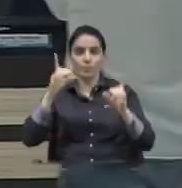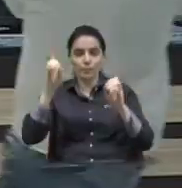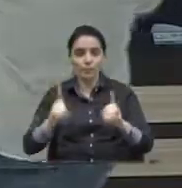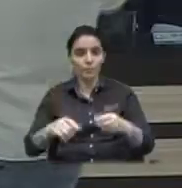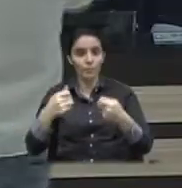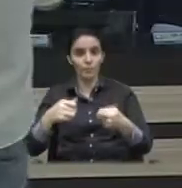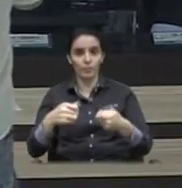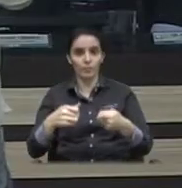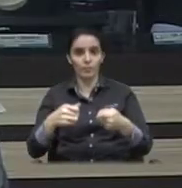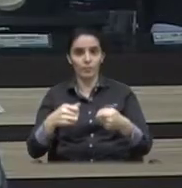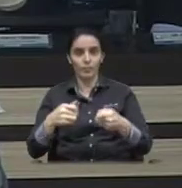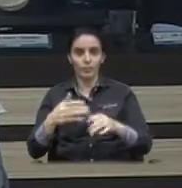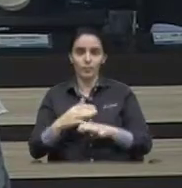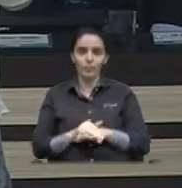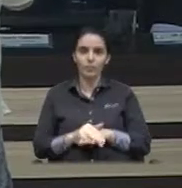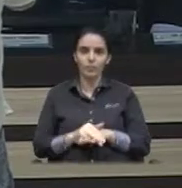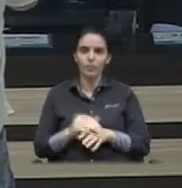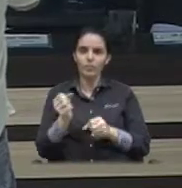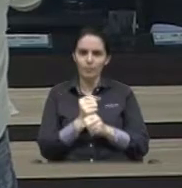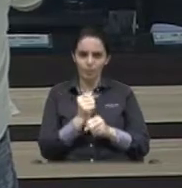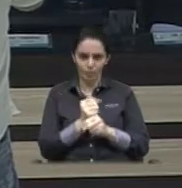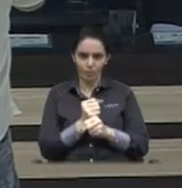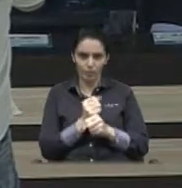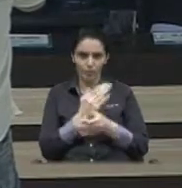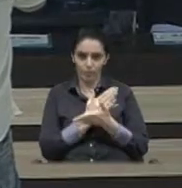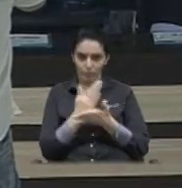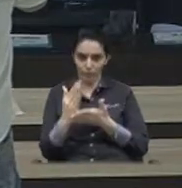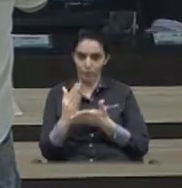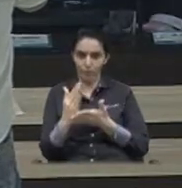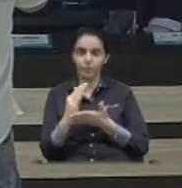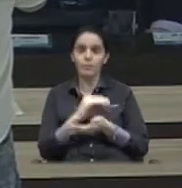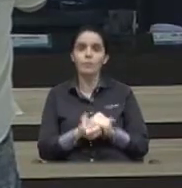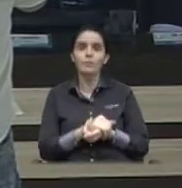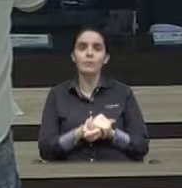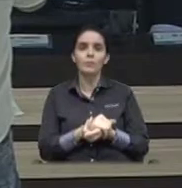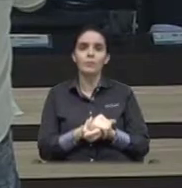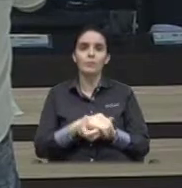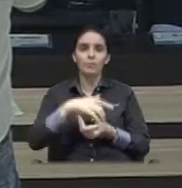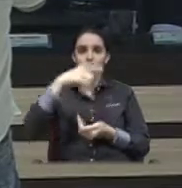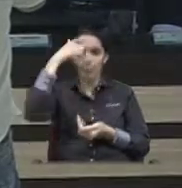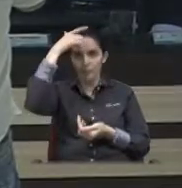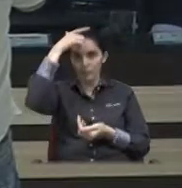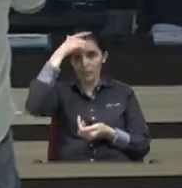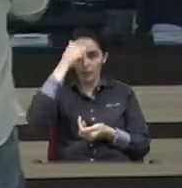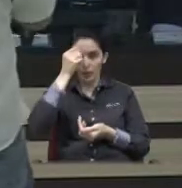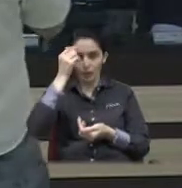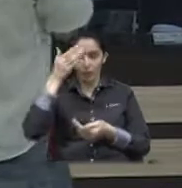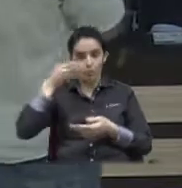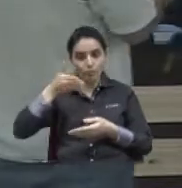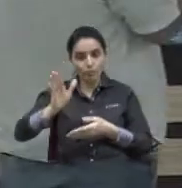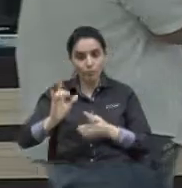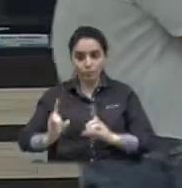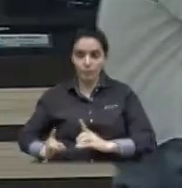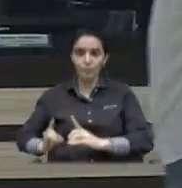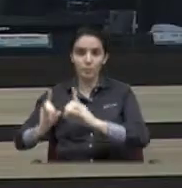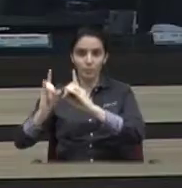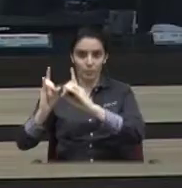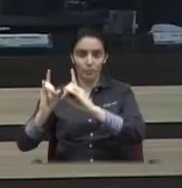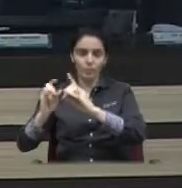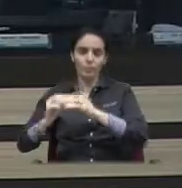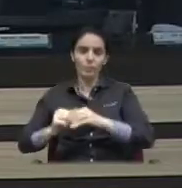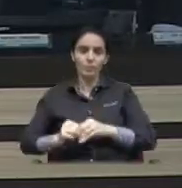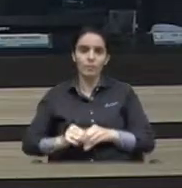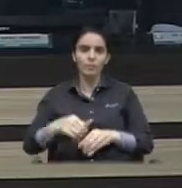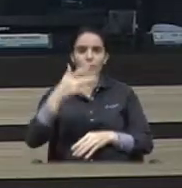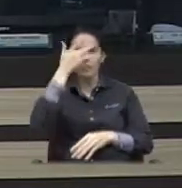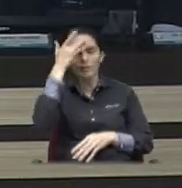do ano eu estive ali no prédio ali da dispensação e realmente tinha um grande número de pacientes, a